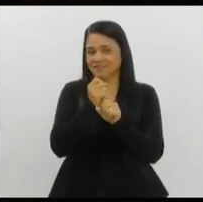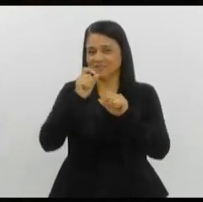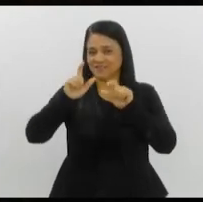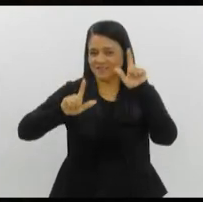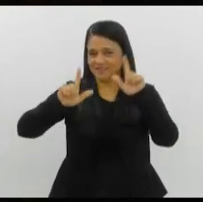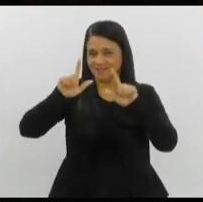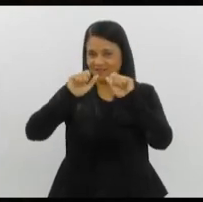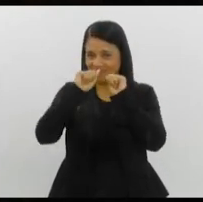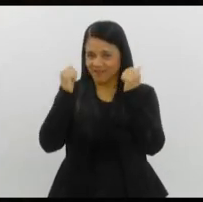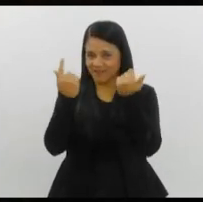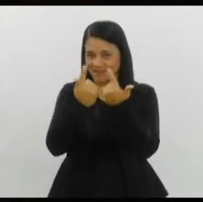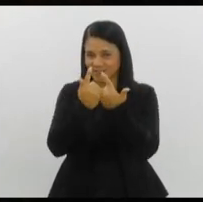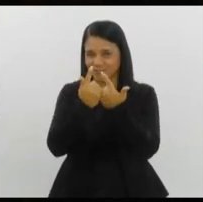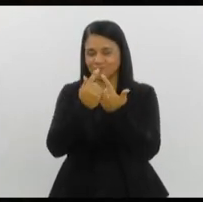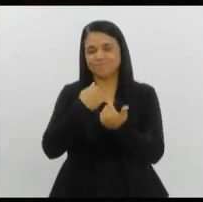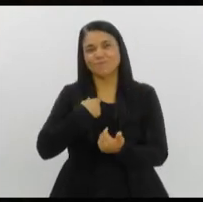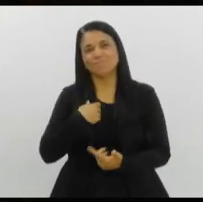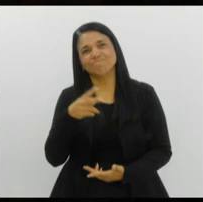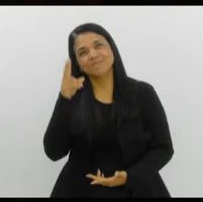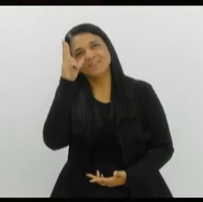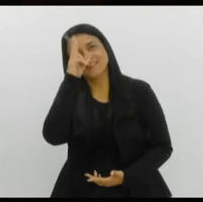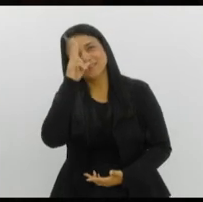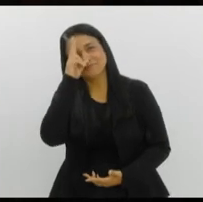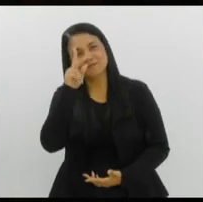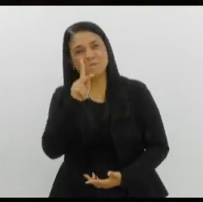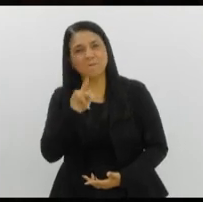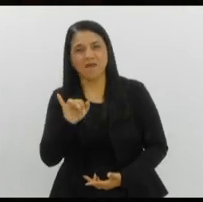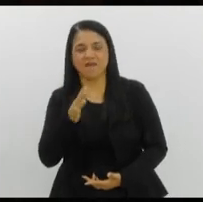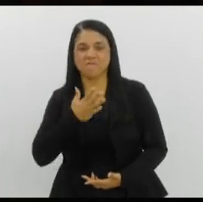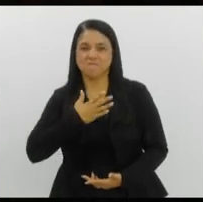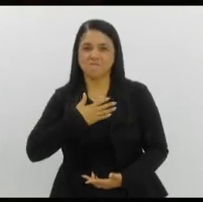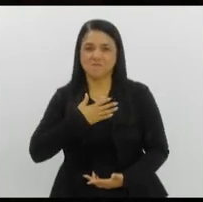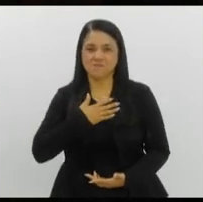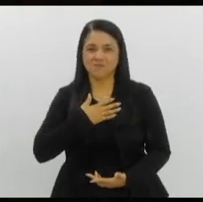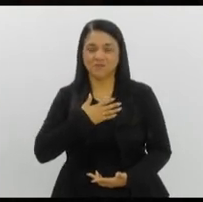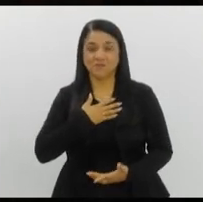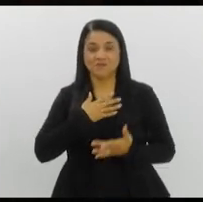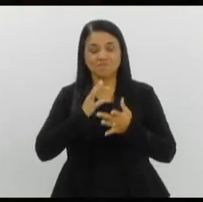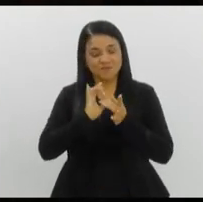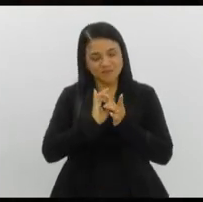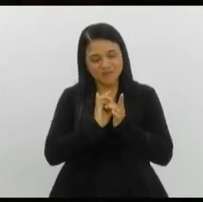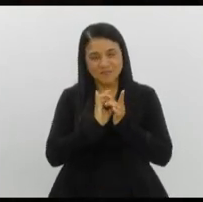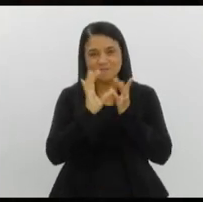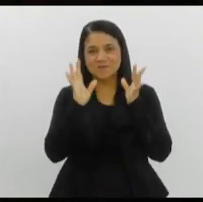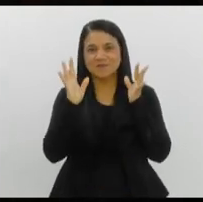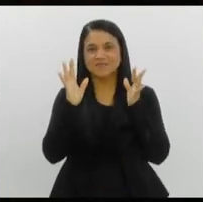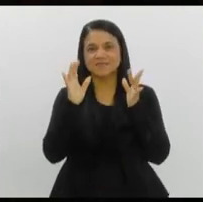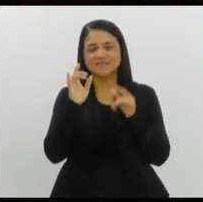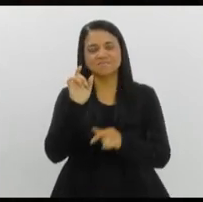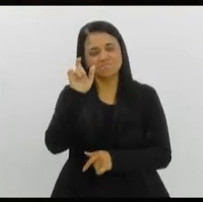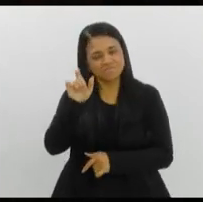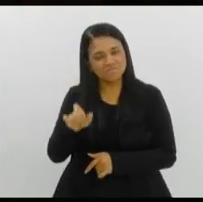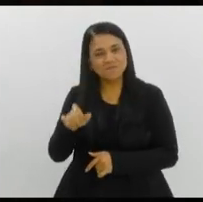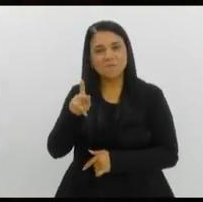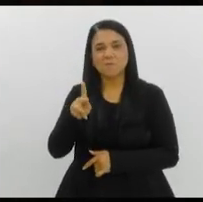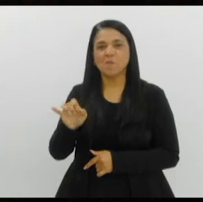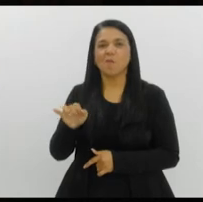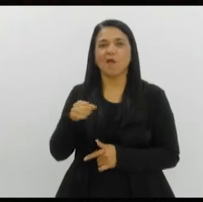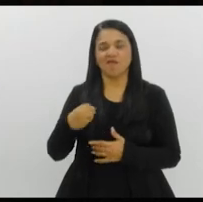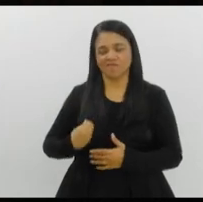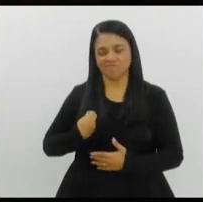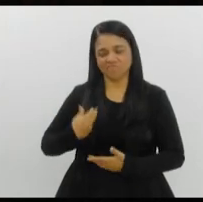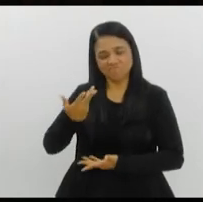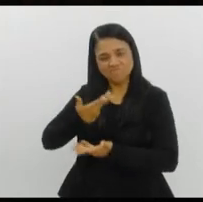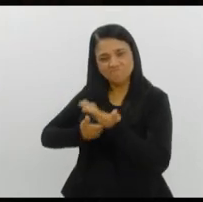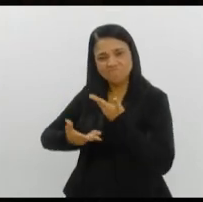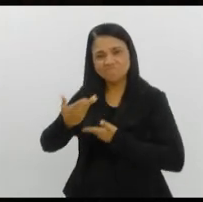motivo de lembrar do meu saudoso pai, que foi a forma democrática com a qual ele conviveu sempre com os